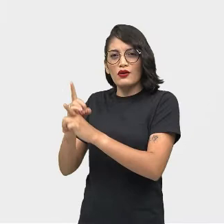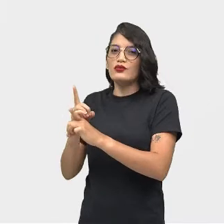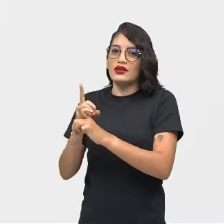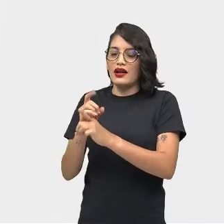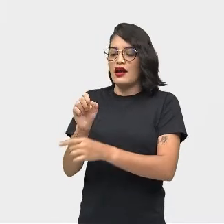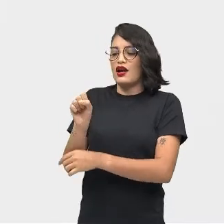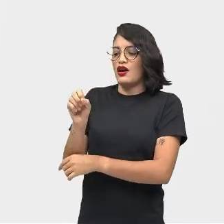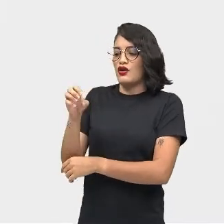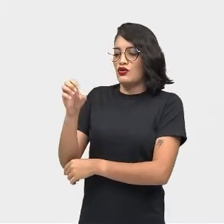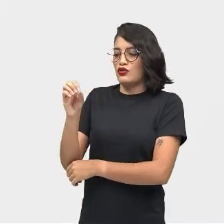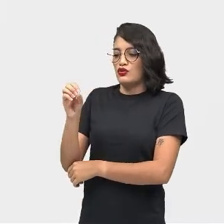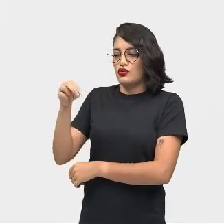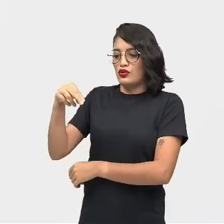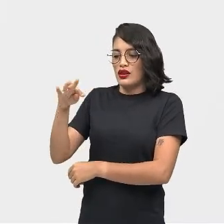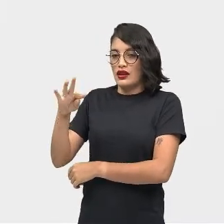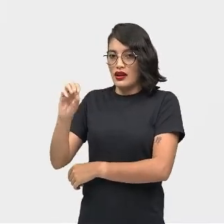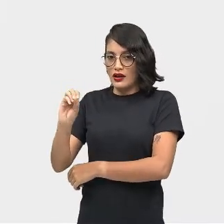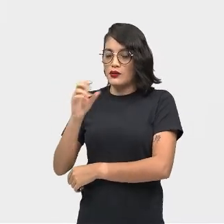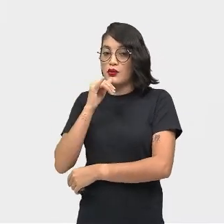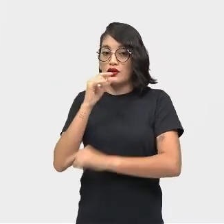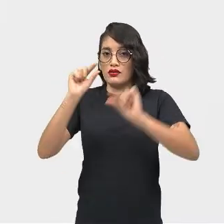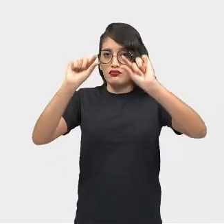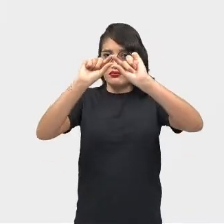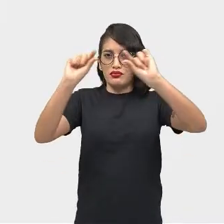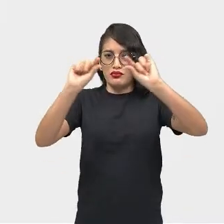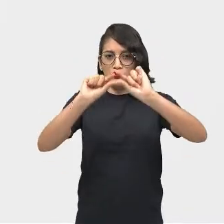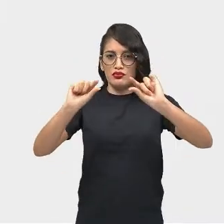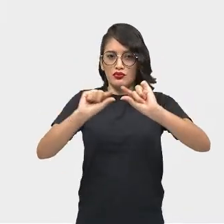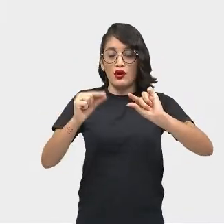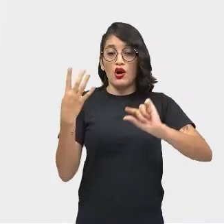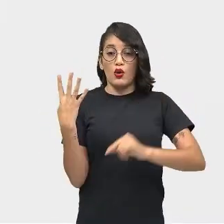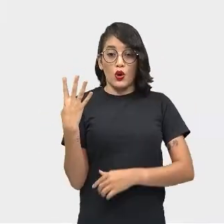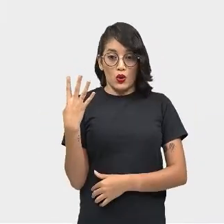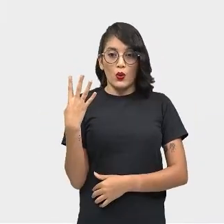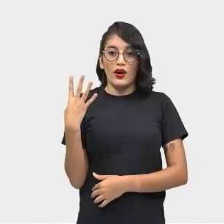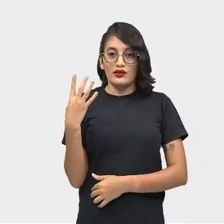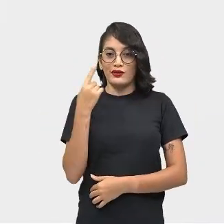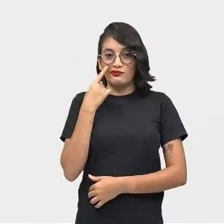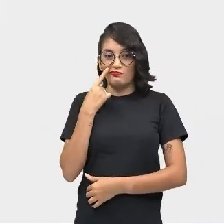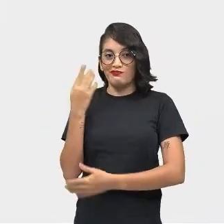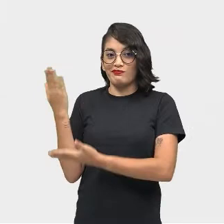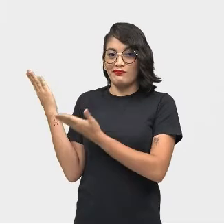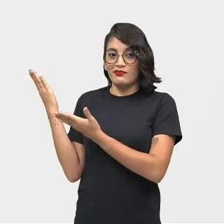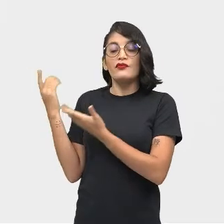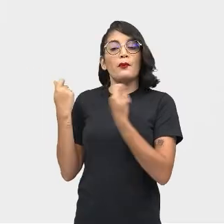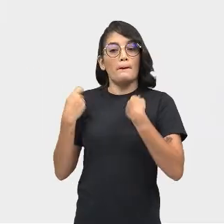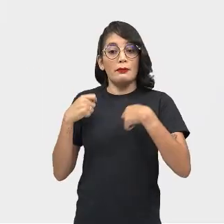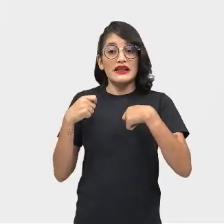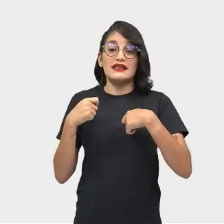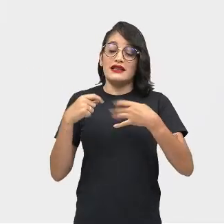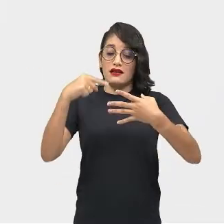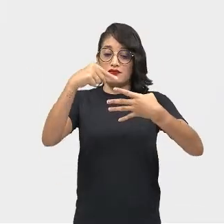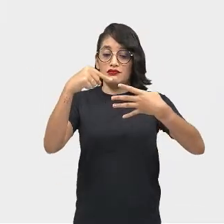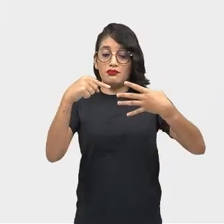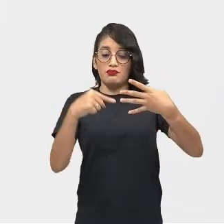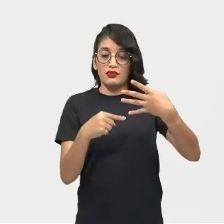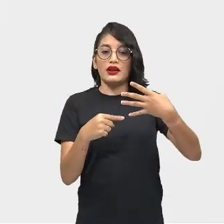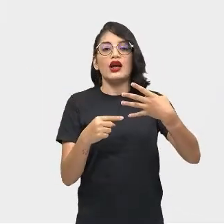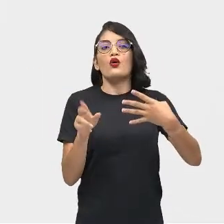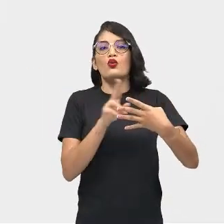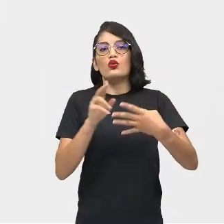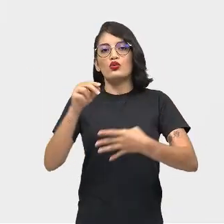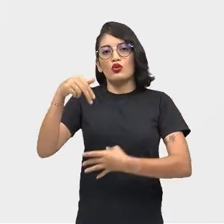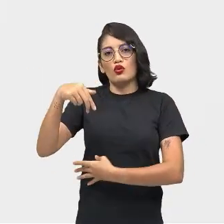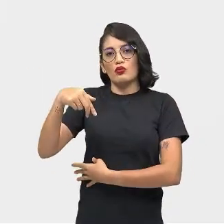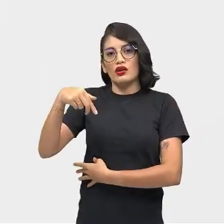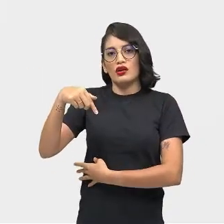soneto, você vai encontrar na linha, assim, 4 versos, tá bom? 4 versos, o que nós vamos chamar de quarteto,